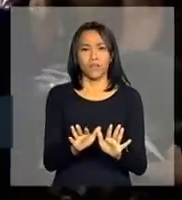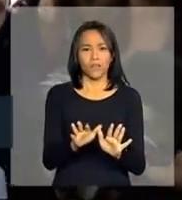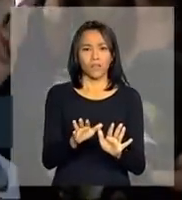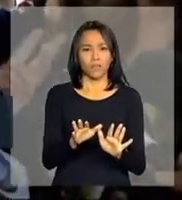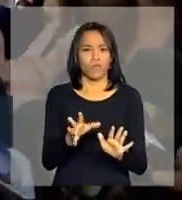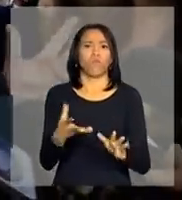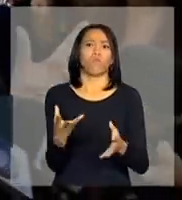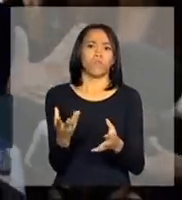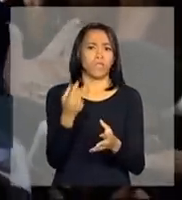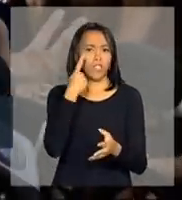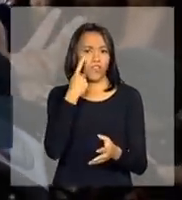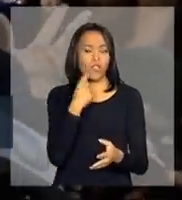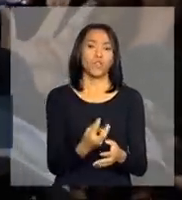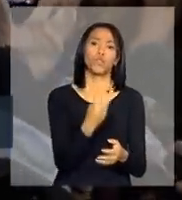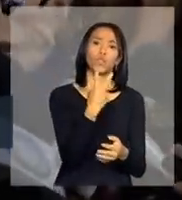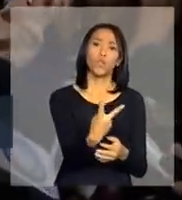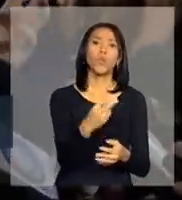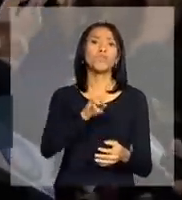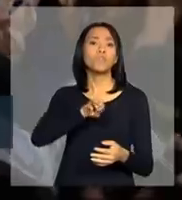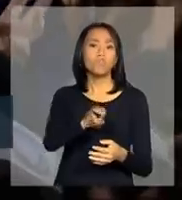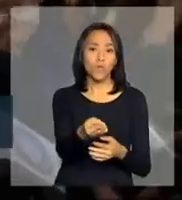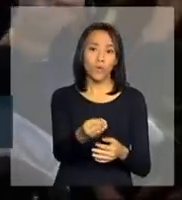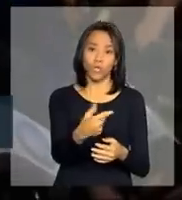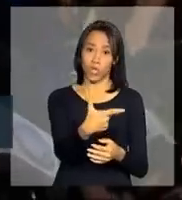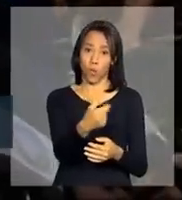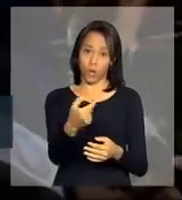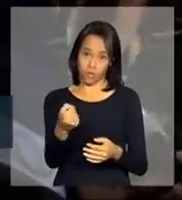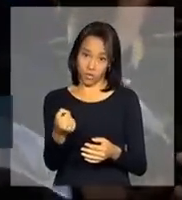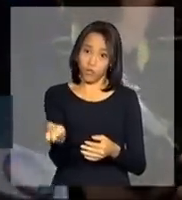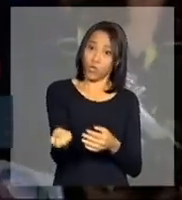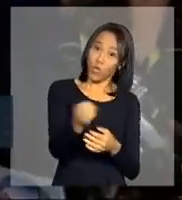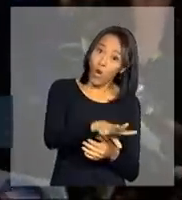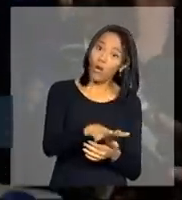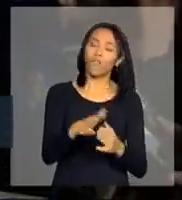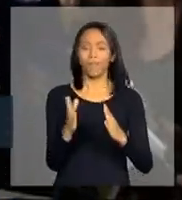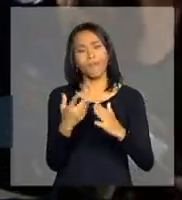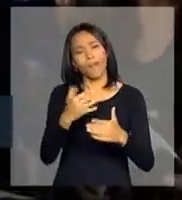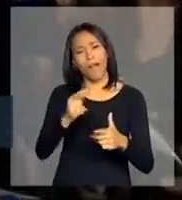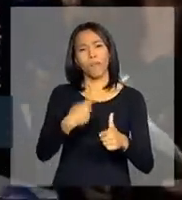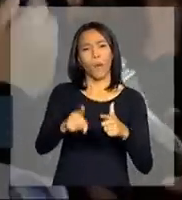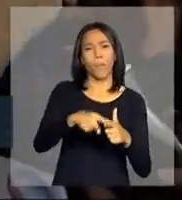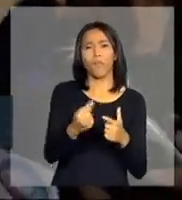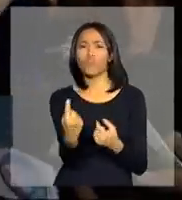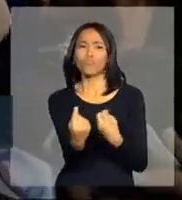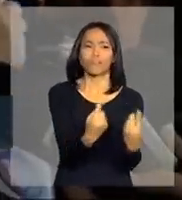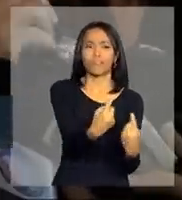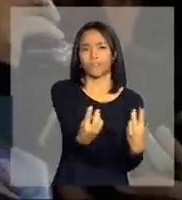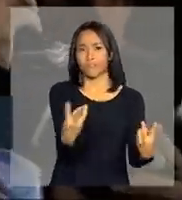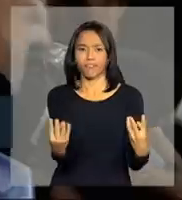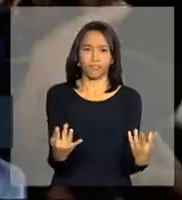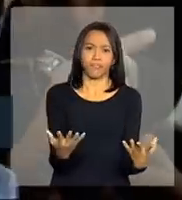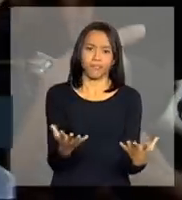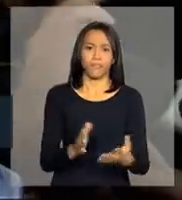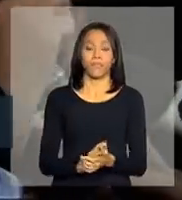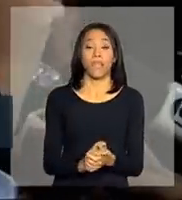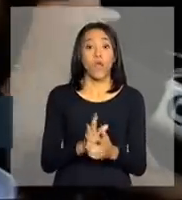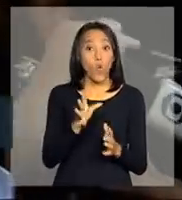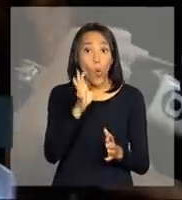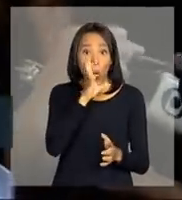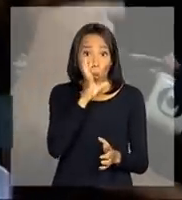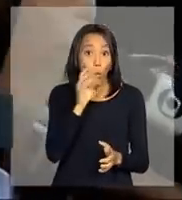num montante de 2 milhões e 400 novos, você vai ter um problema aqui, outro problema ali. A arte é estar